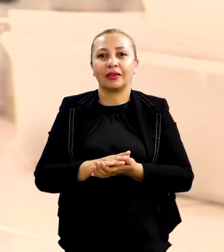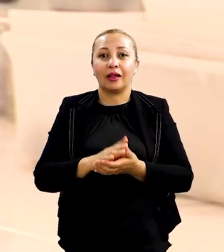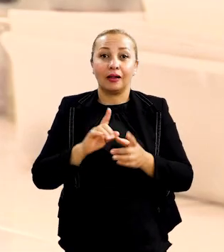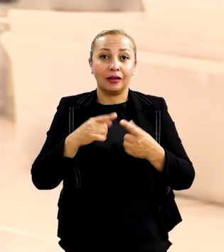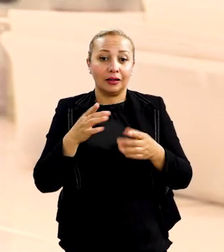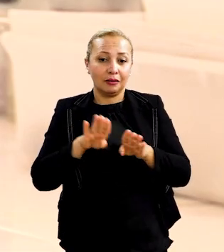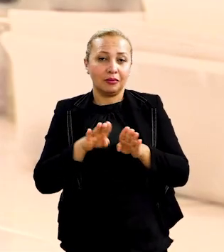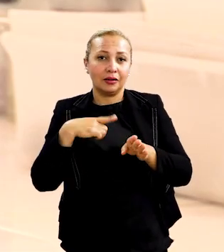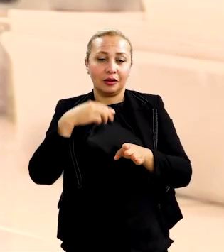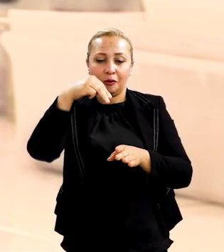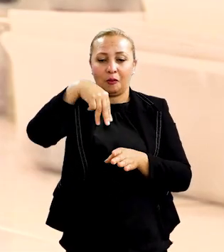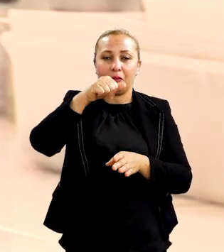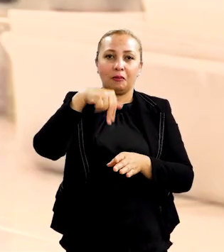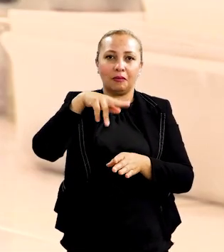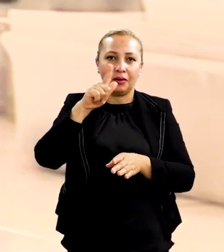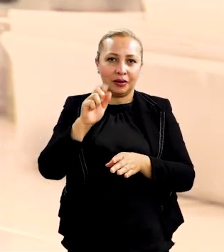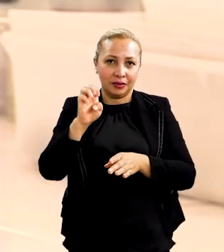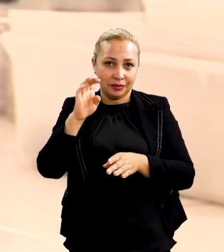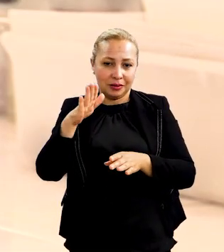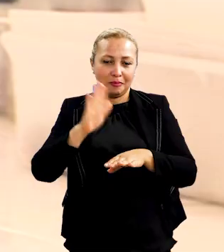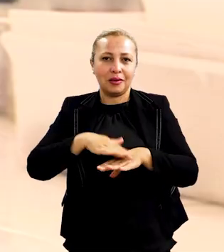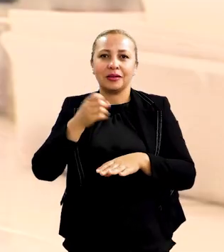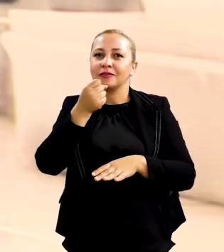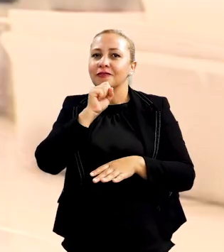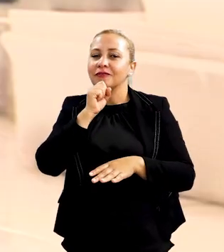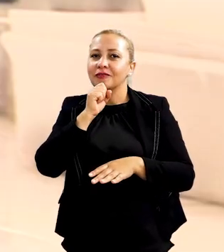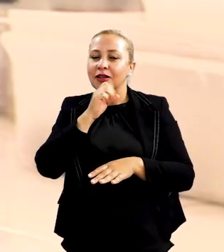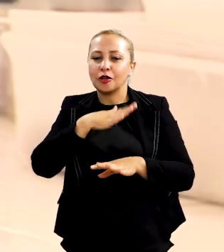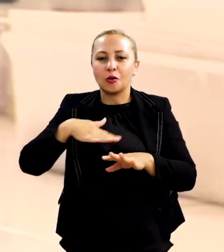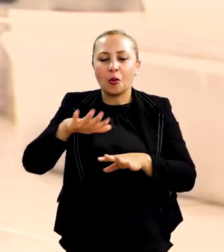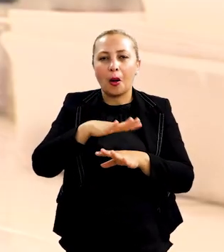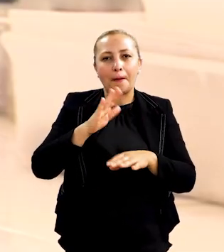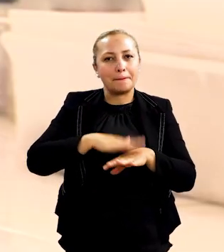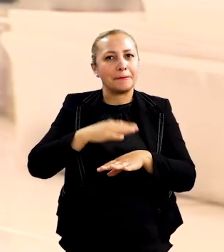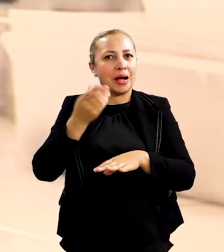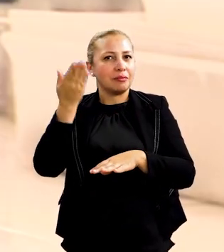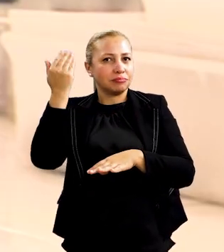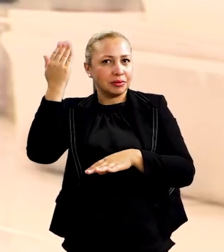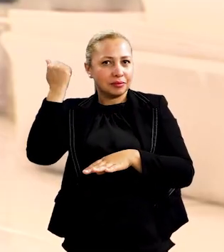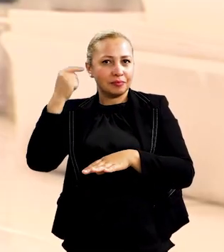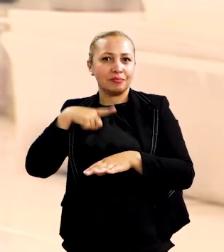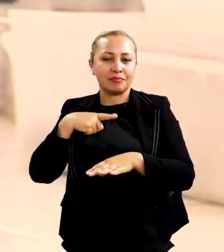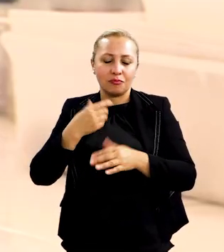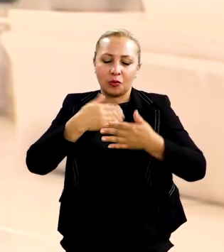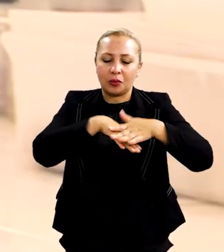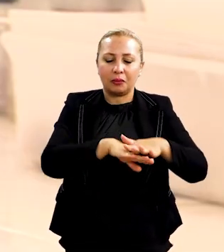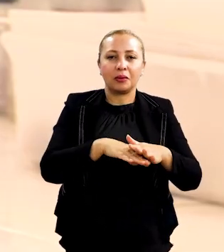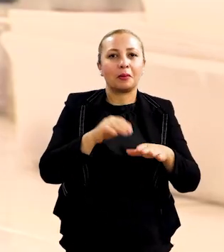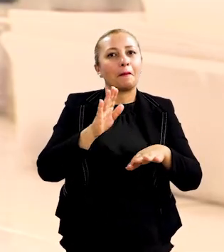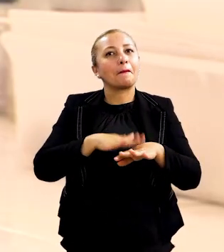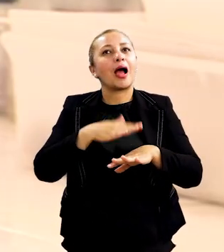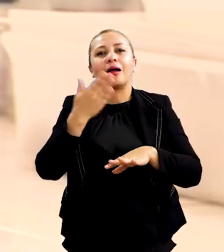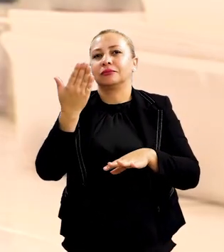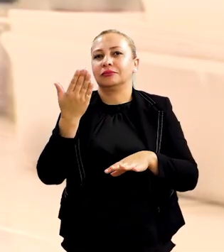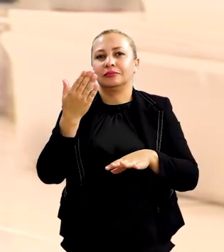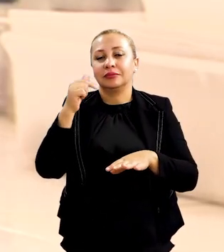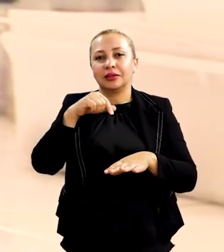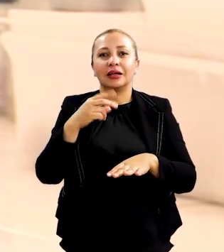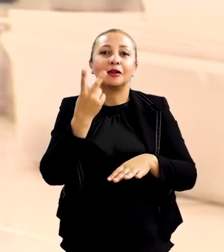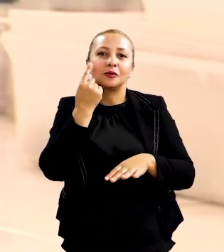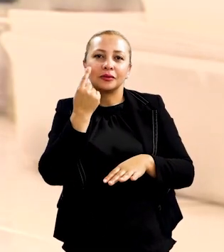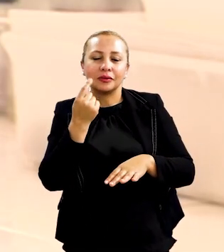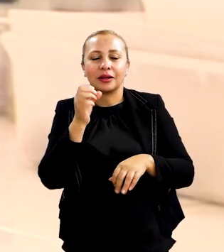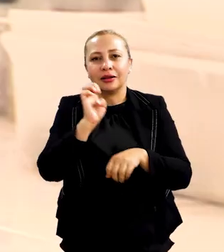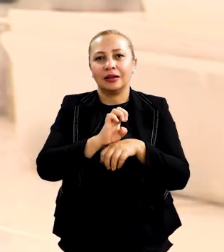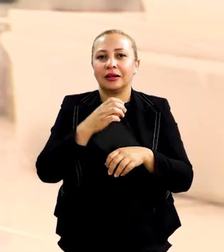que mangues mais desenvolvidos, mais antigos, com as árvores maiores, elas também têm um armazenamento maior. E aqui no Ceará,